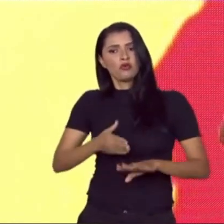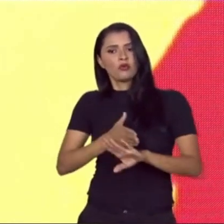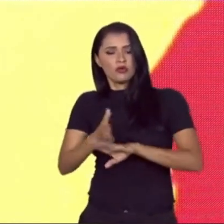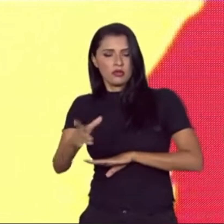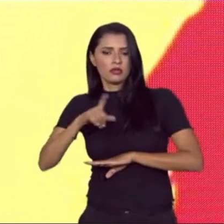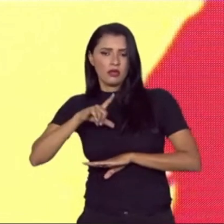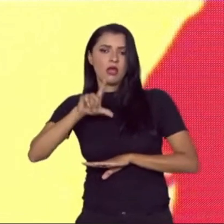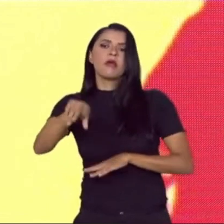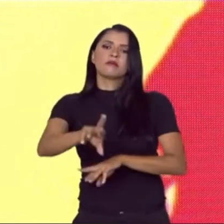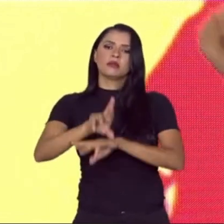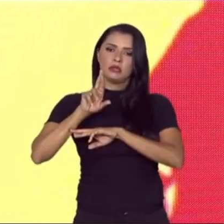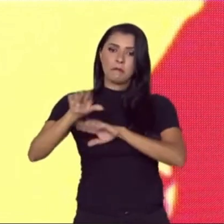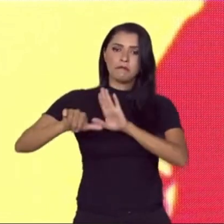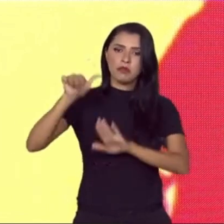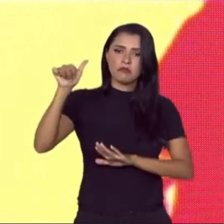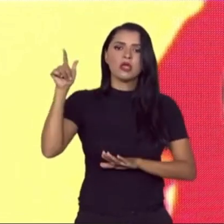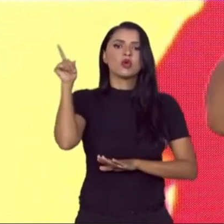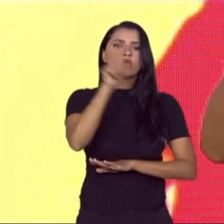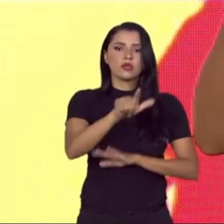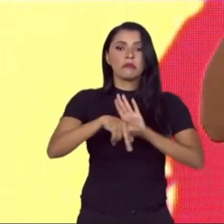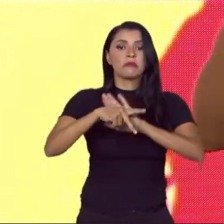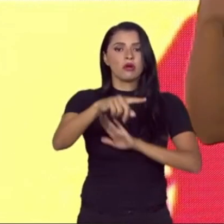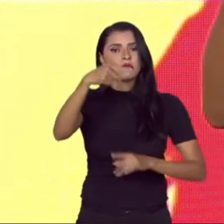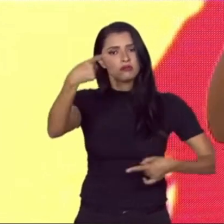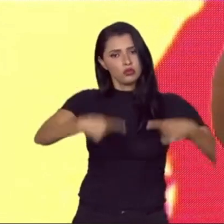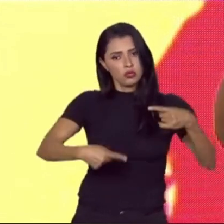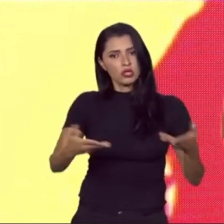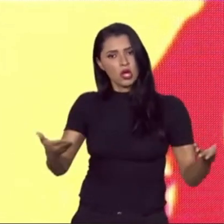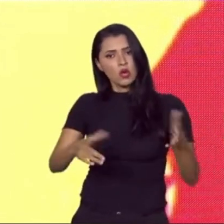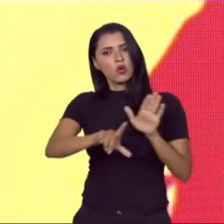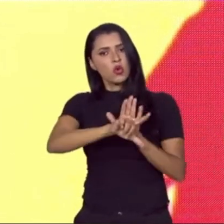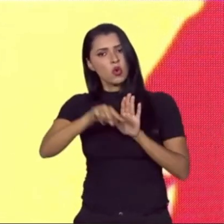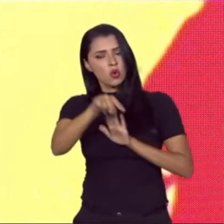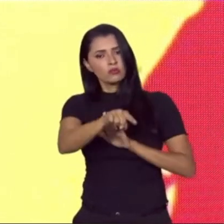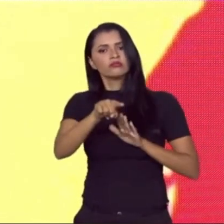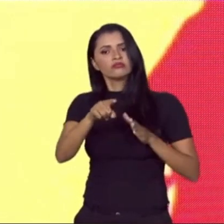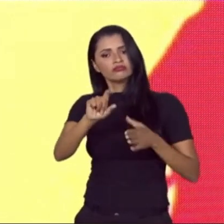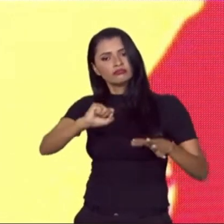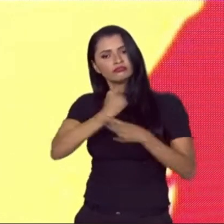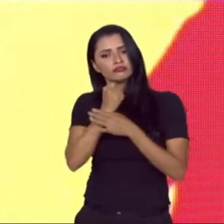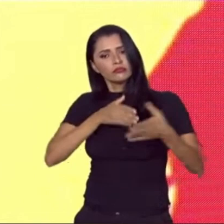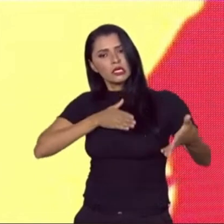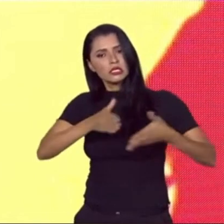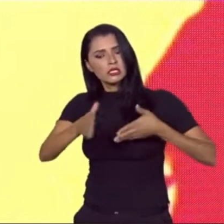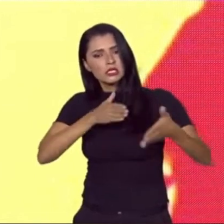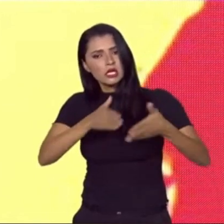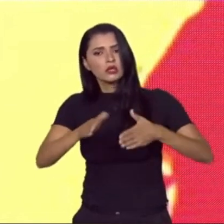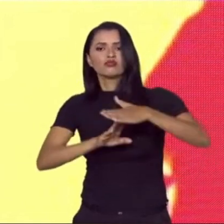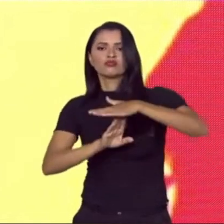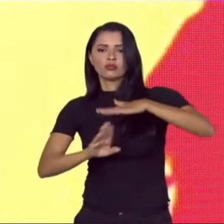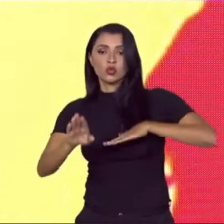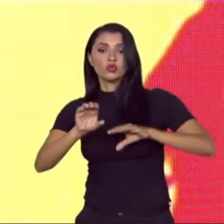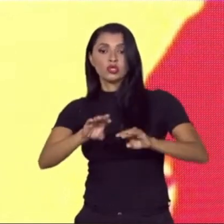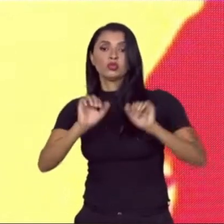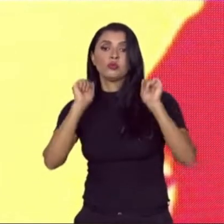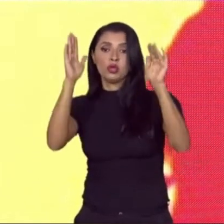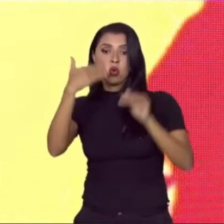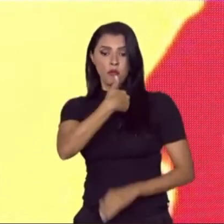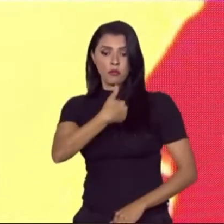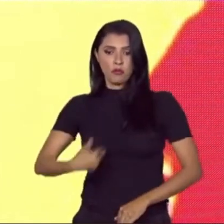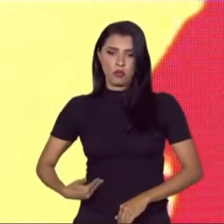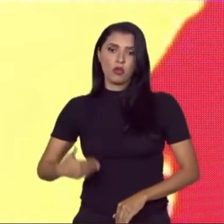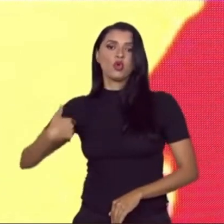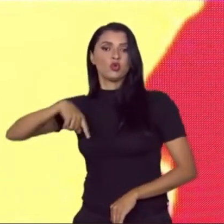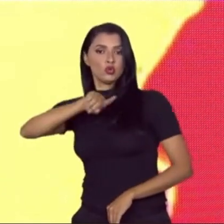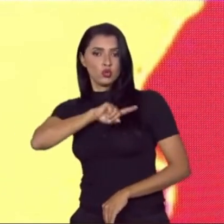uma primeira importante conquista dessa política. Garantir acesso ao ensino superior público para nossos estudantes do ensino médio